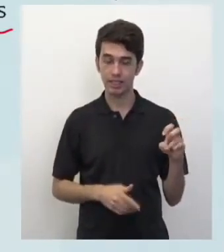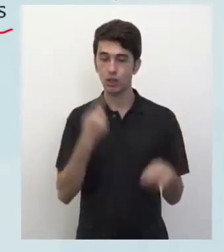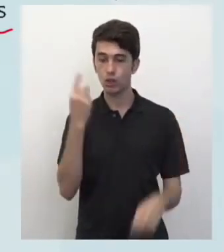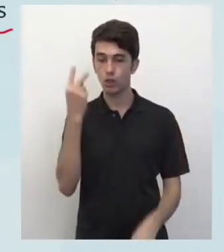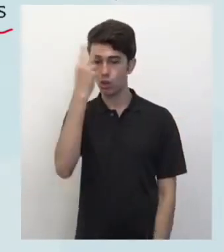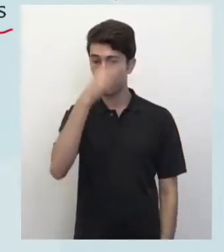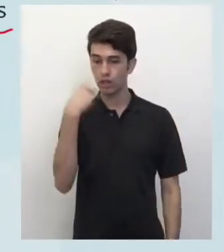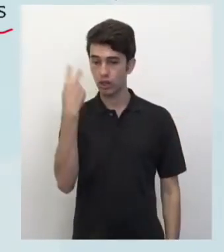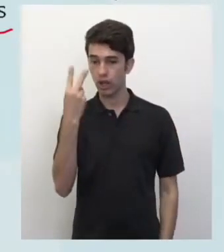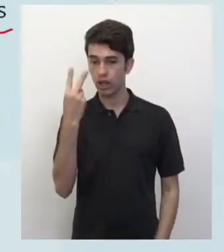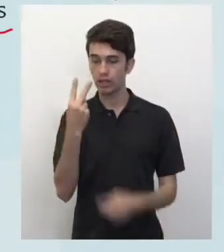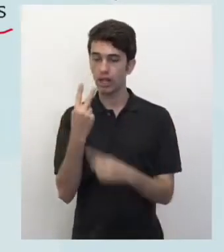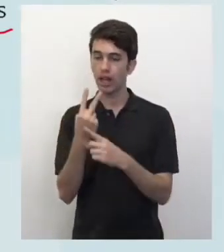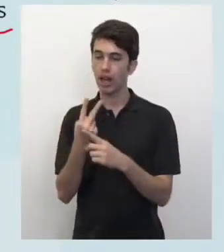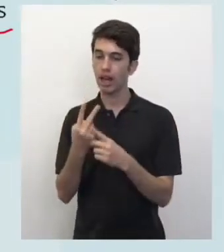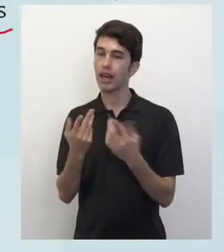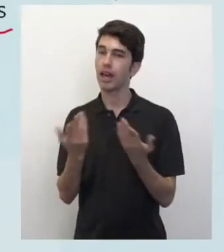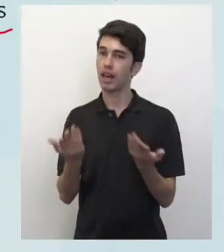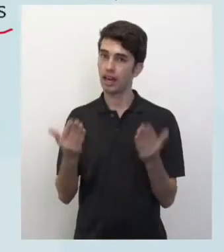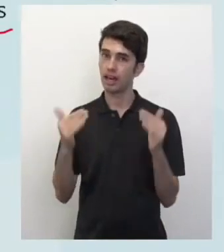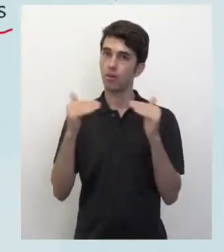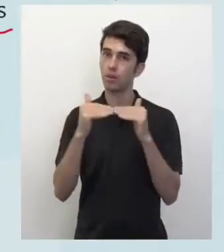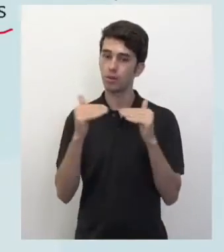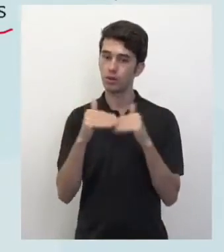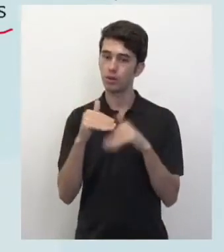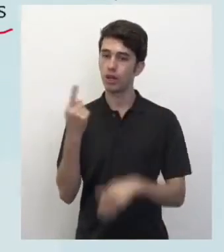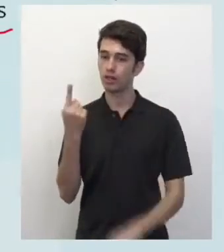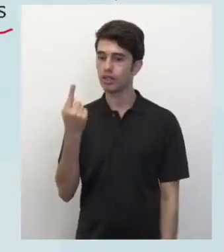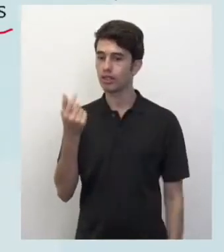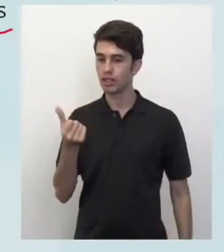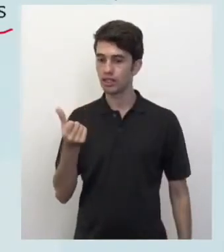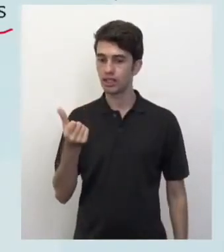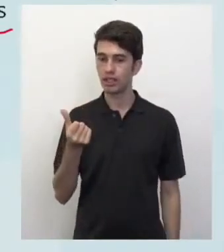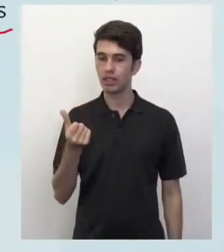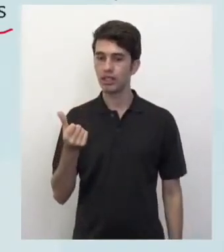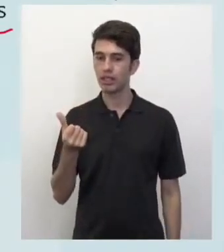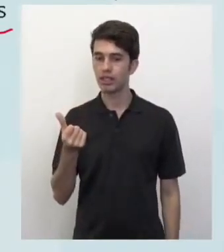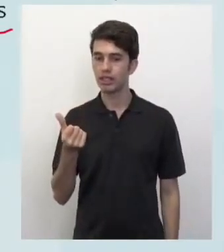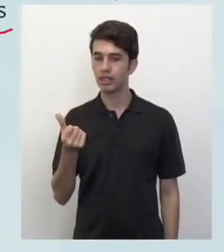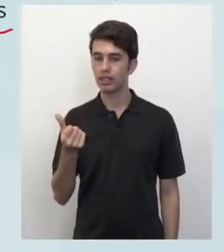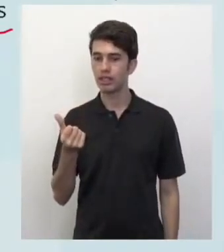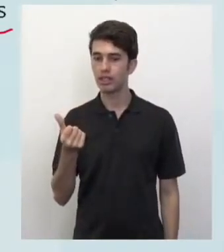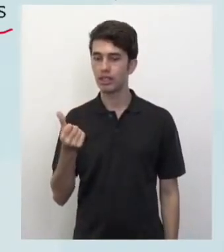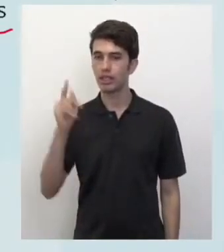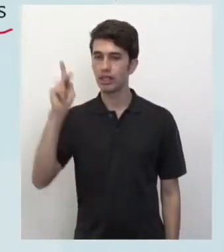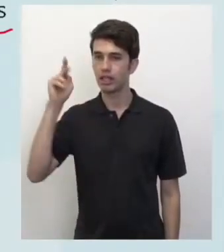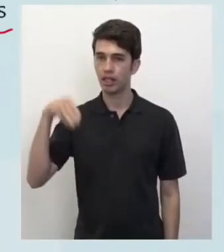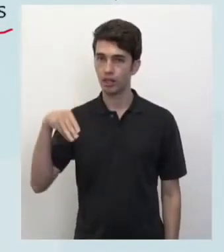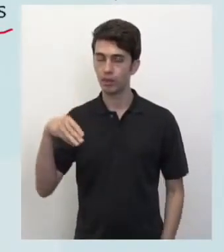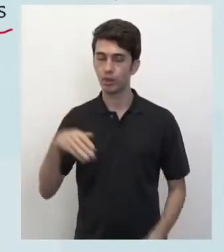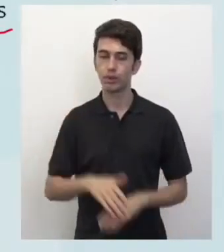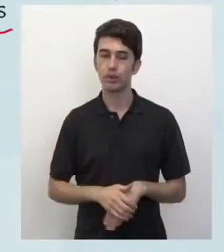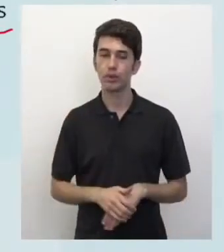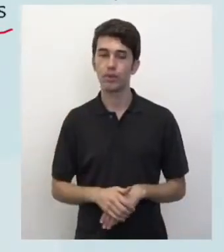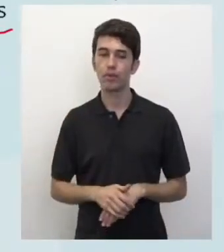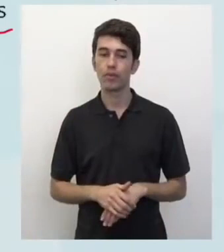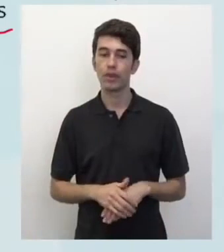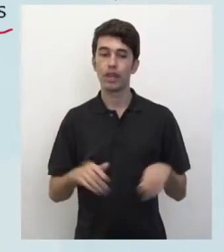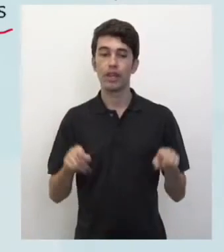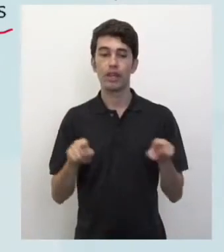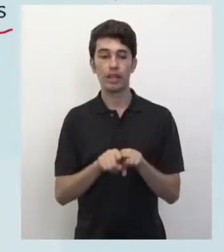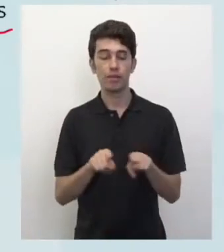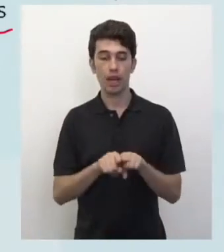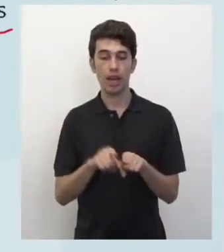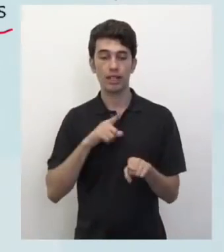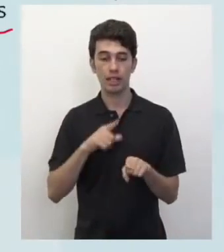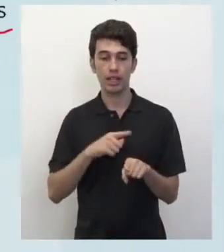tá? Percorrerá proporcionalmente a 120 minutos, portanto, 16 quilômetros. Tá? E aí vem